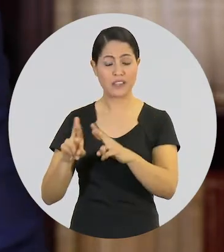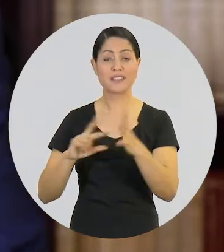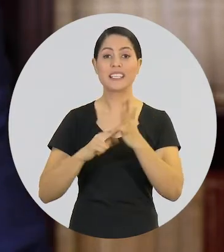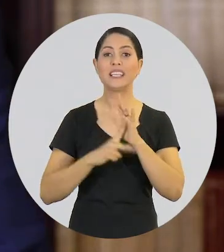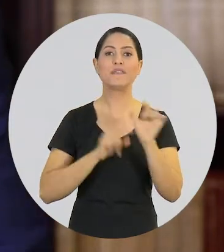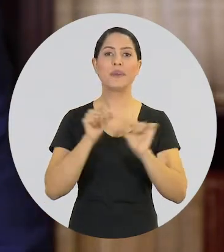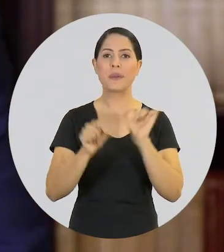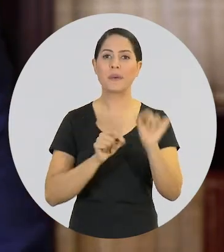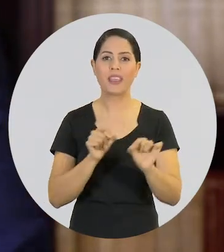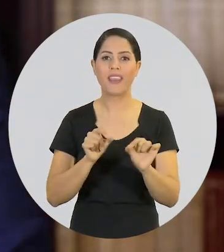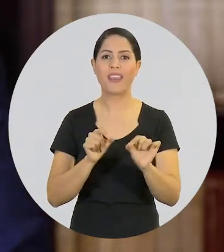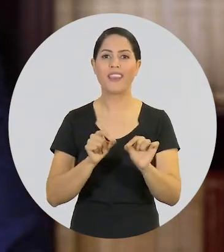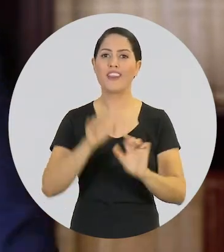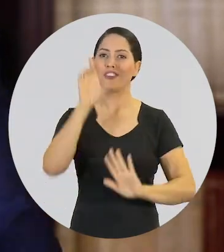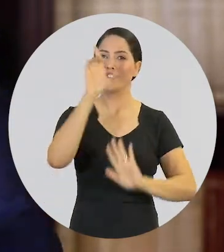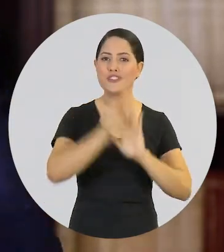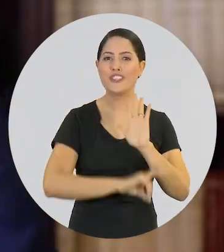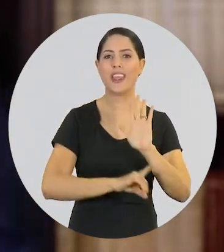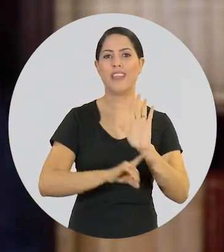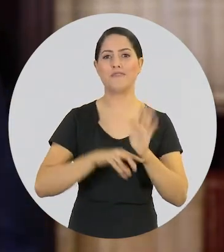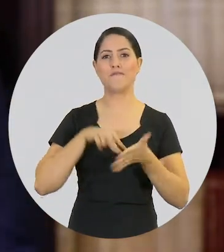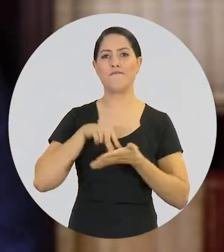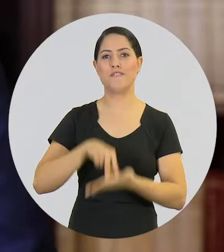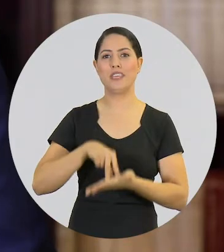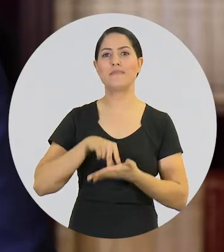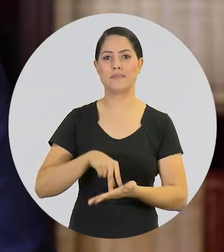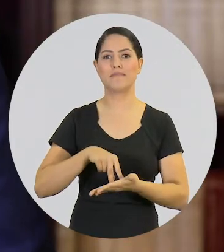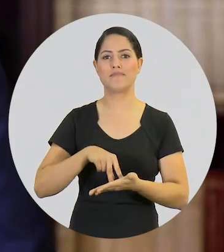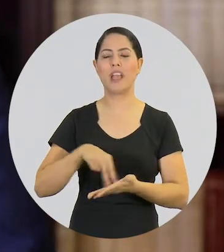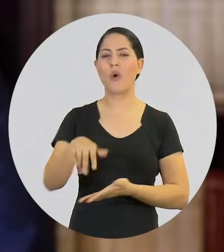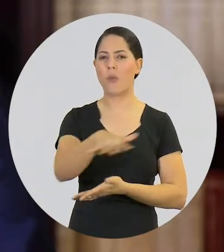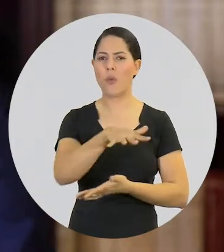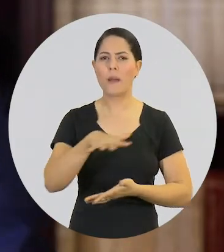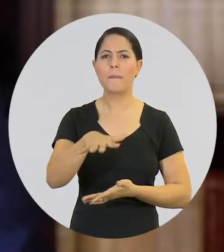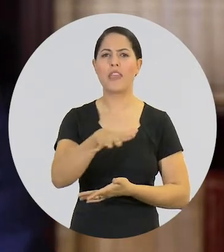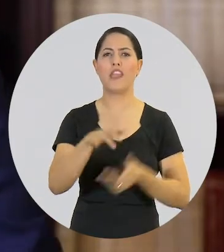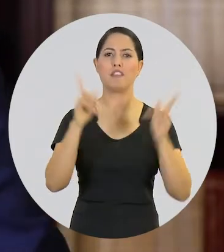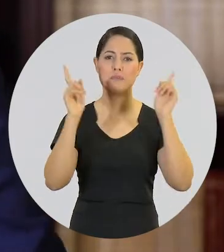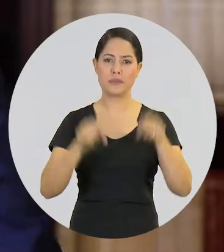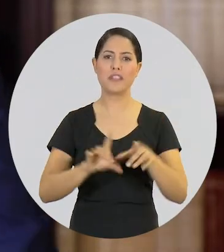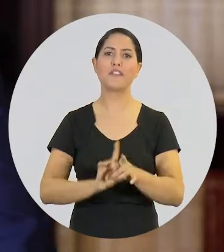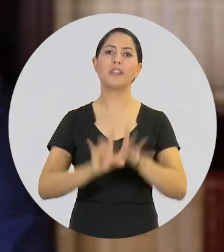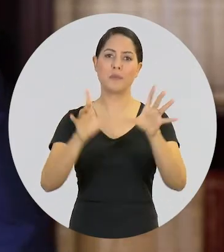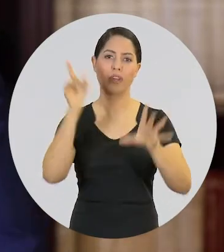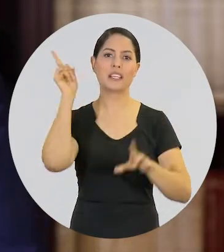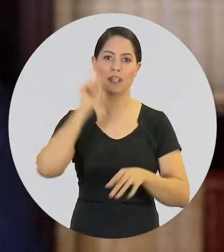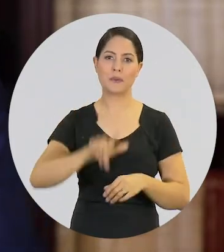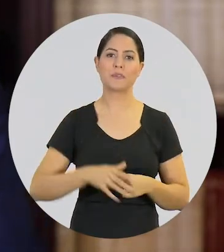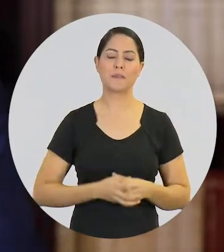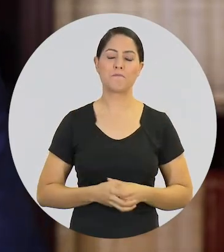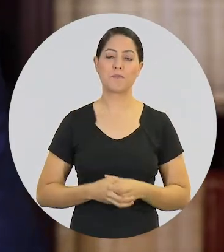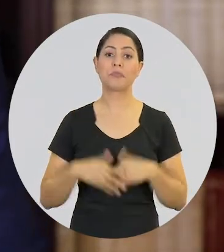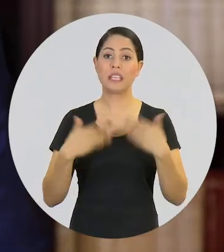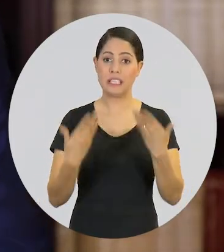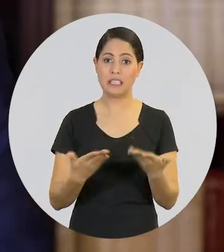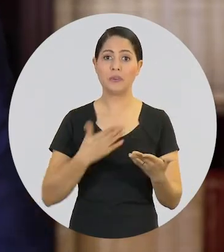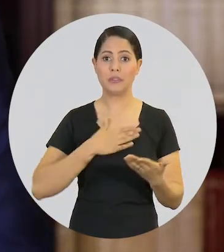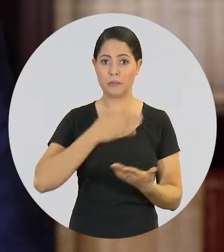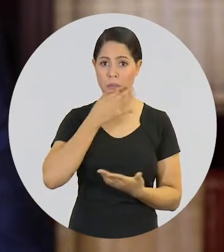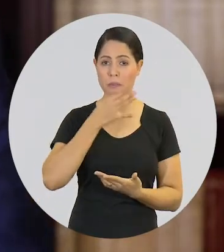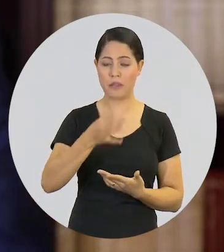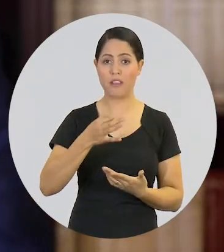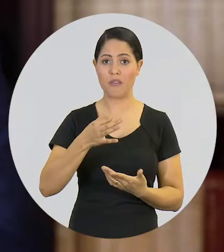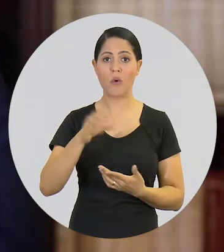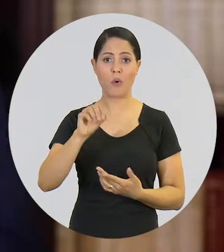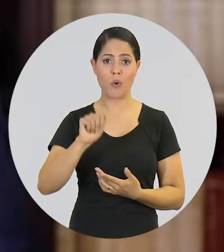advogado respeitado significa um Estado de Direito em pé e, portanto, um ambiente mais propício à democracia.